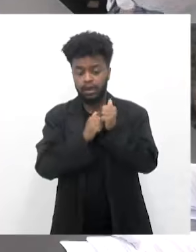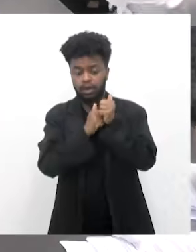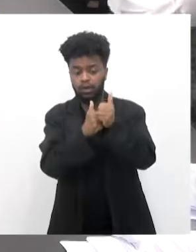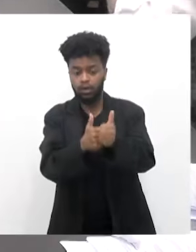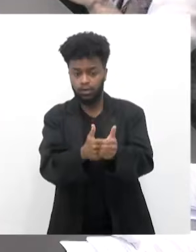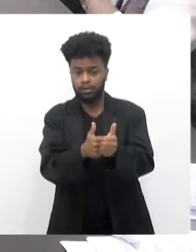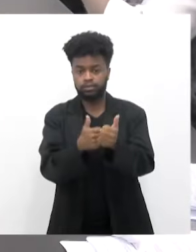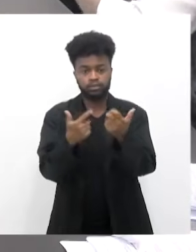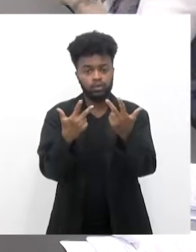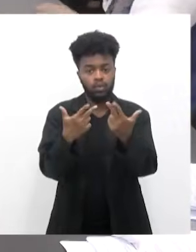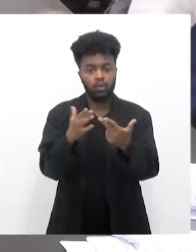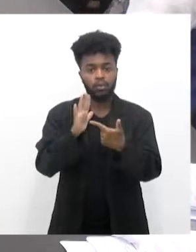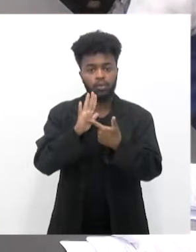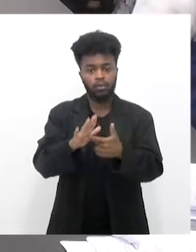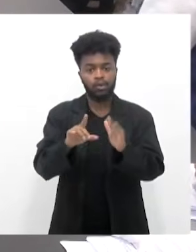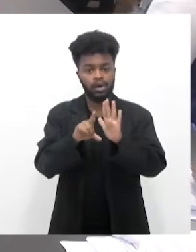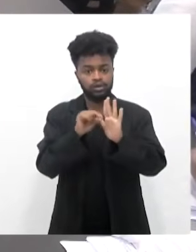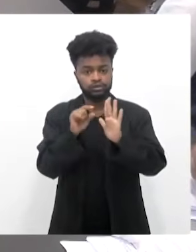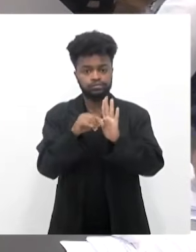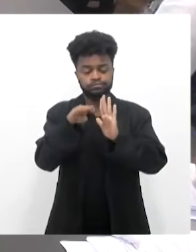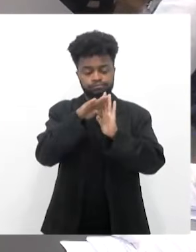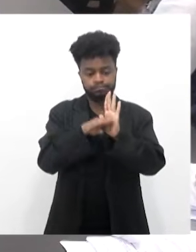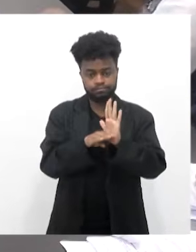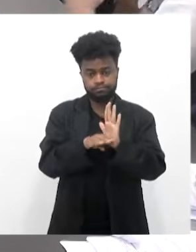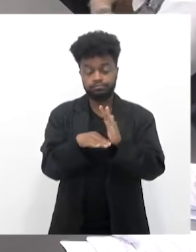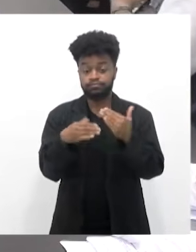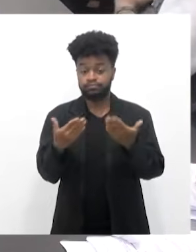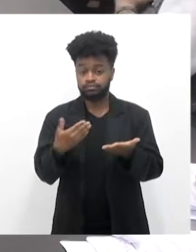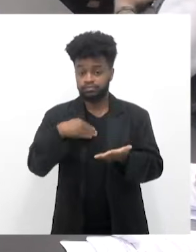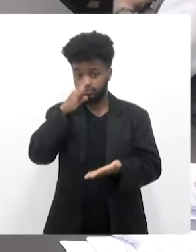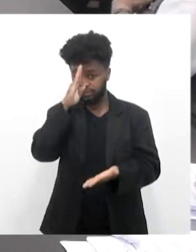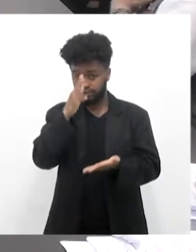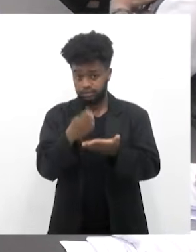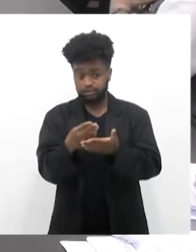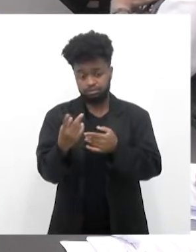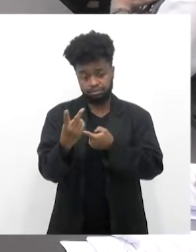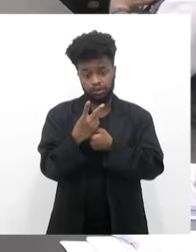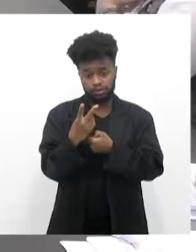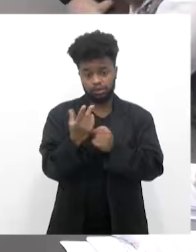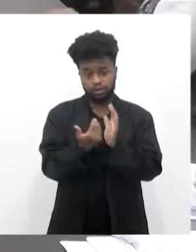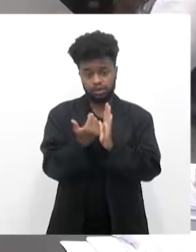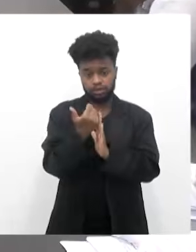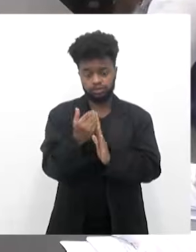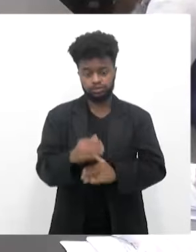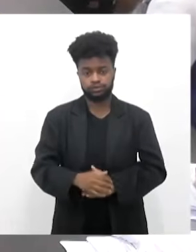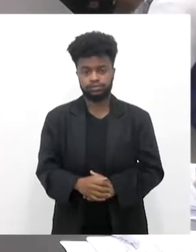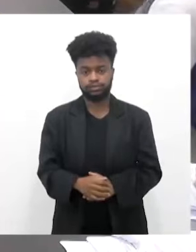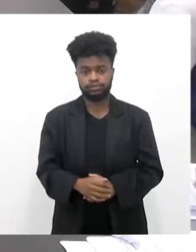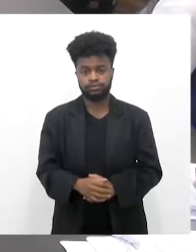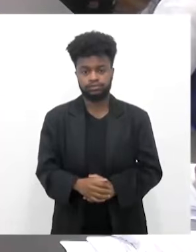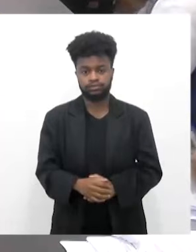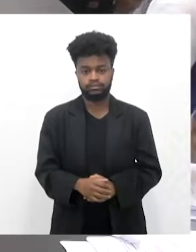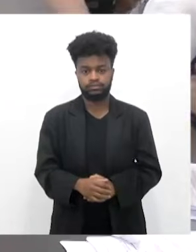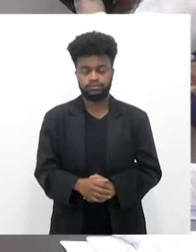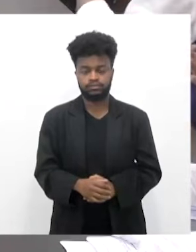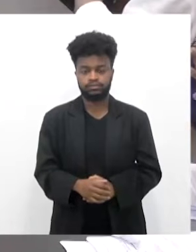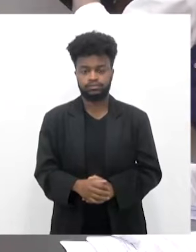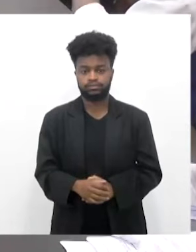que diz os artigos tal e tal. Eu acho que isso nos protege mais. Além disso,